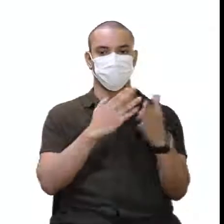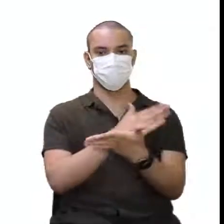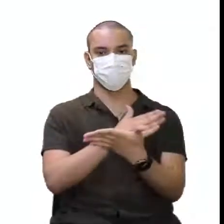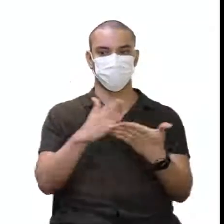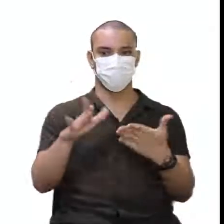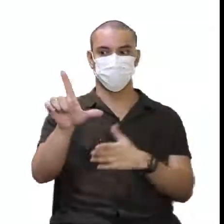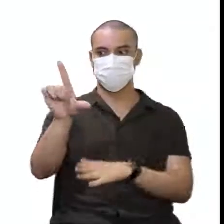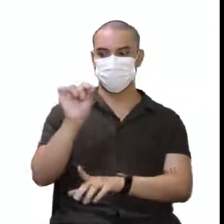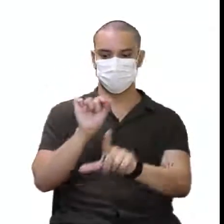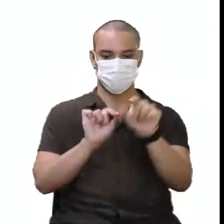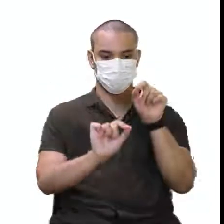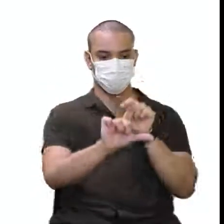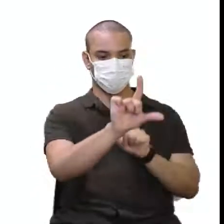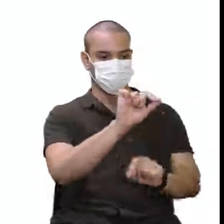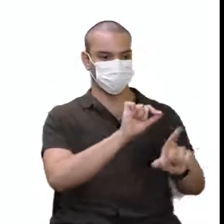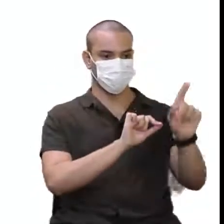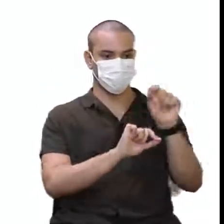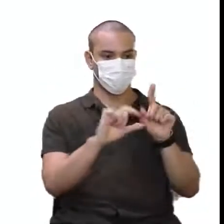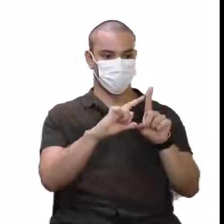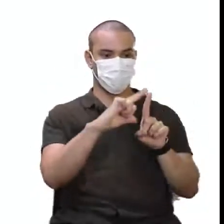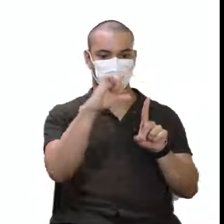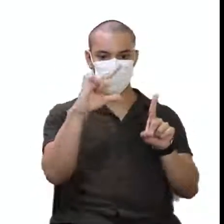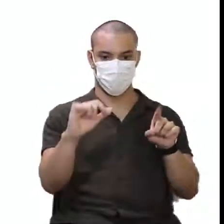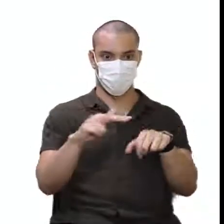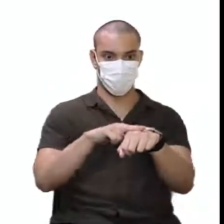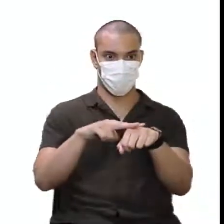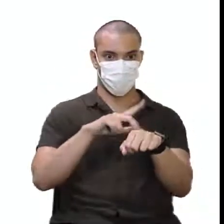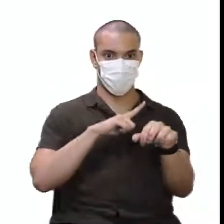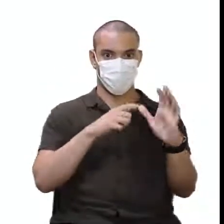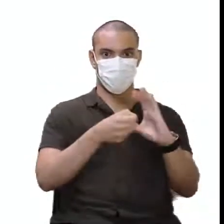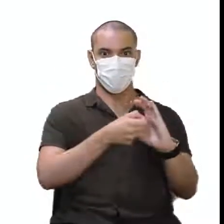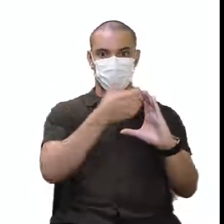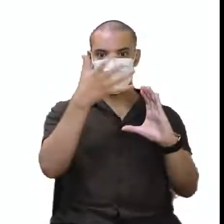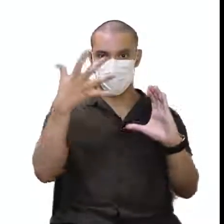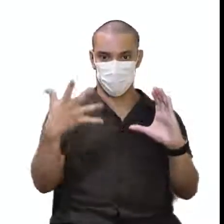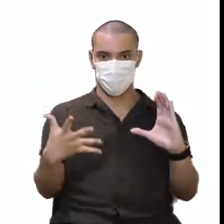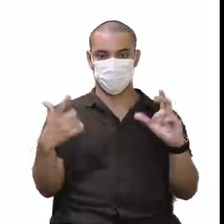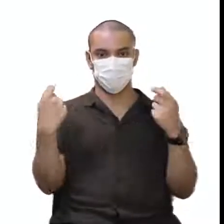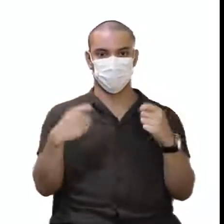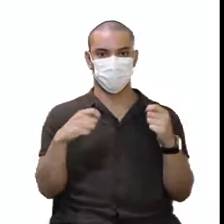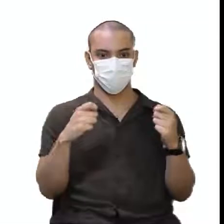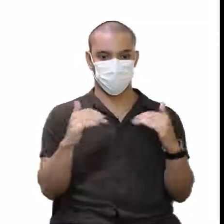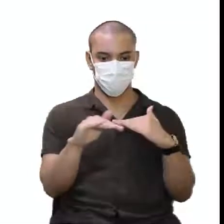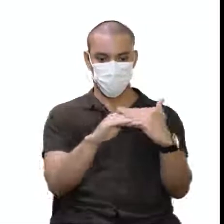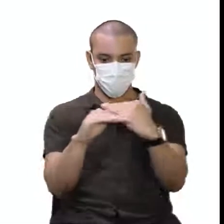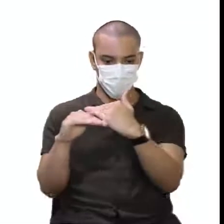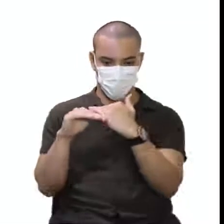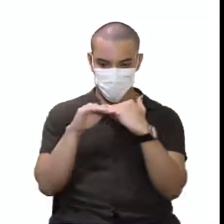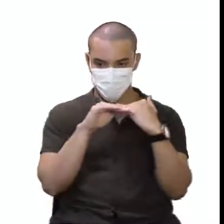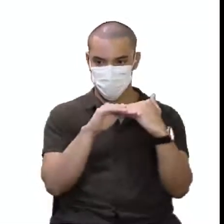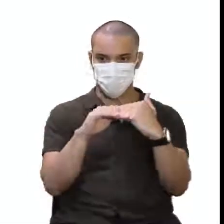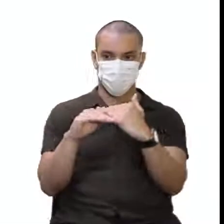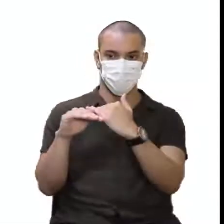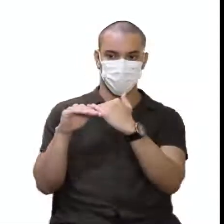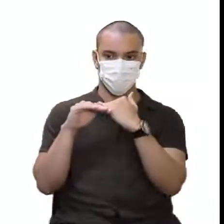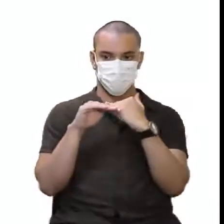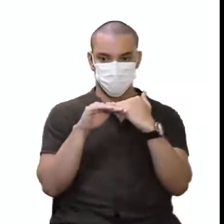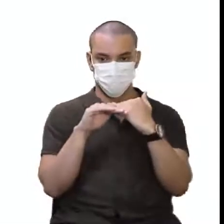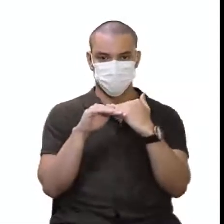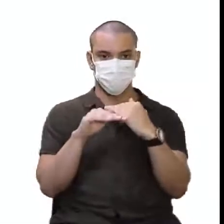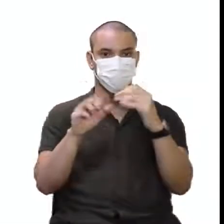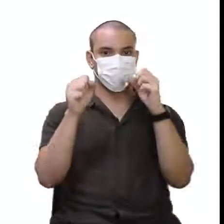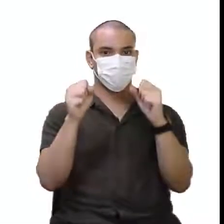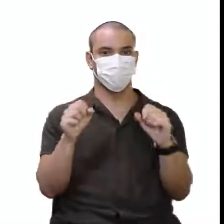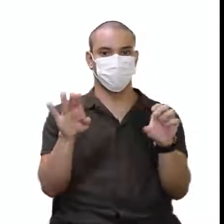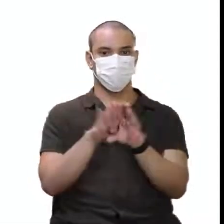Ok, vou trabalhar com plantas, essas plantas, né, que são características, têm que ter uma homogeneidade, elas têm que